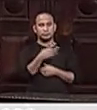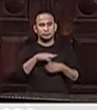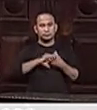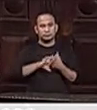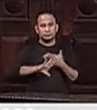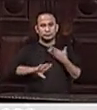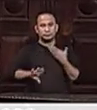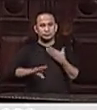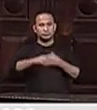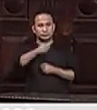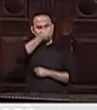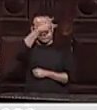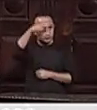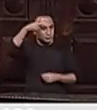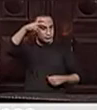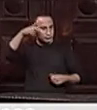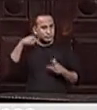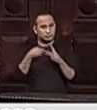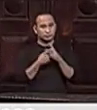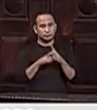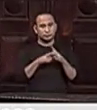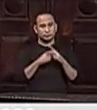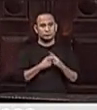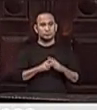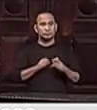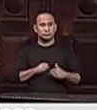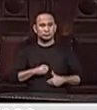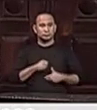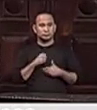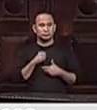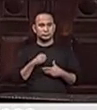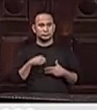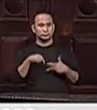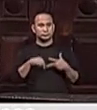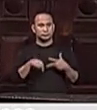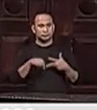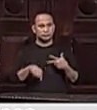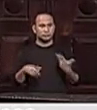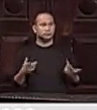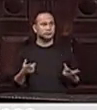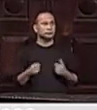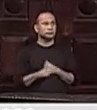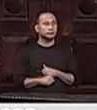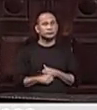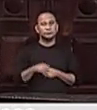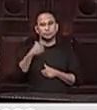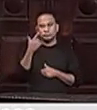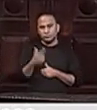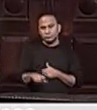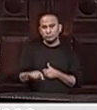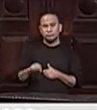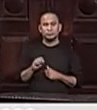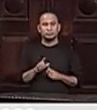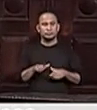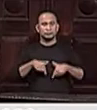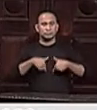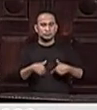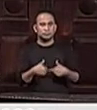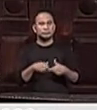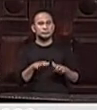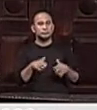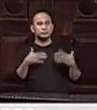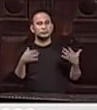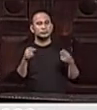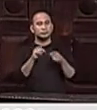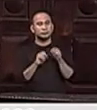afastamento do prefeito, fato corrigido pelo Poder Judiciário. Hoje o prefeito está novamente na sua função pela qual foi